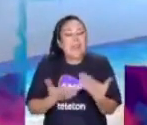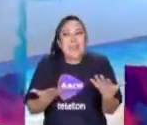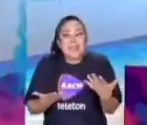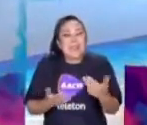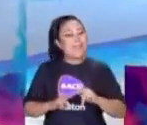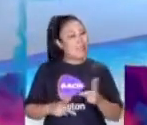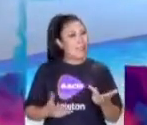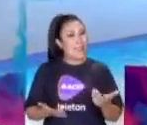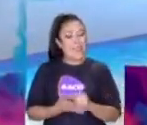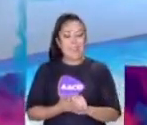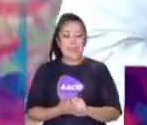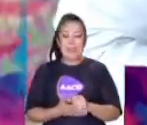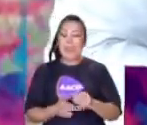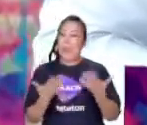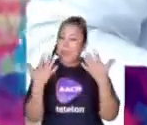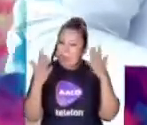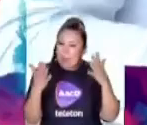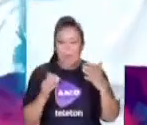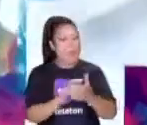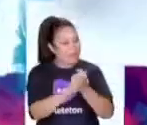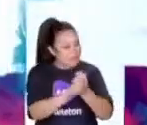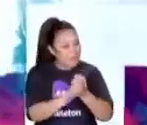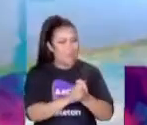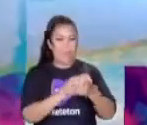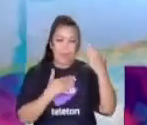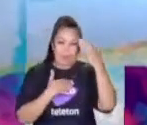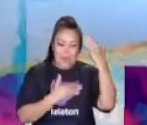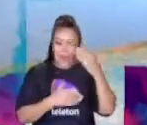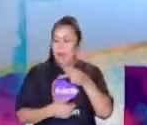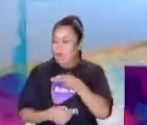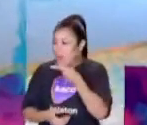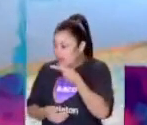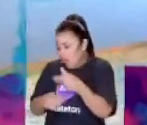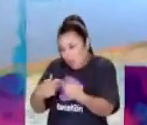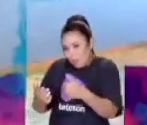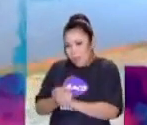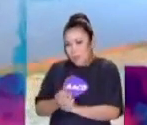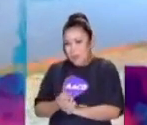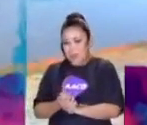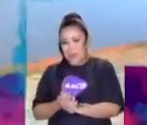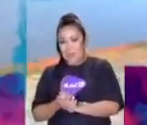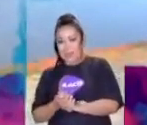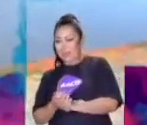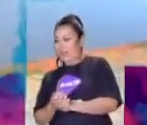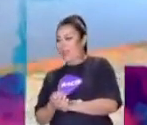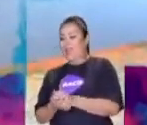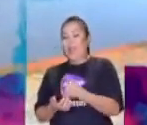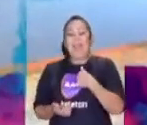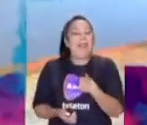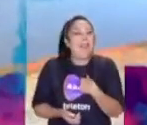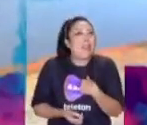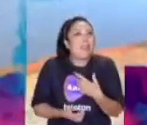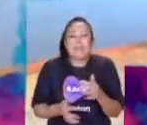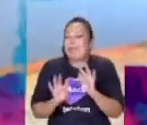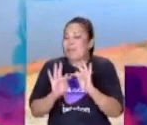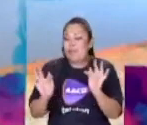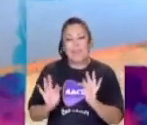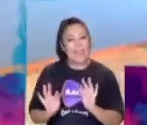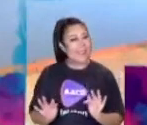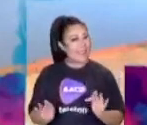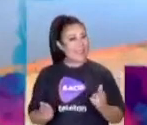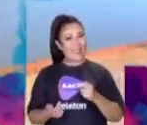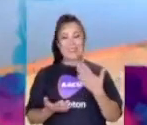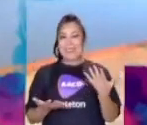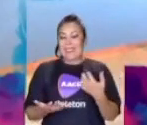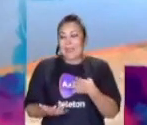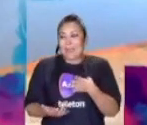Parabéns, muito obrigada. Você quer falar alguma coisa? Eu tô extremamente feliz, né? Eu